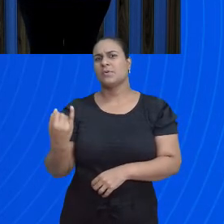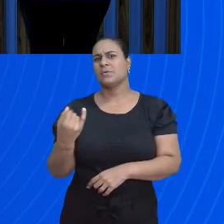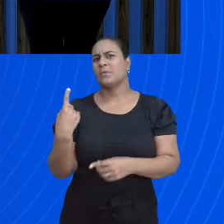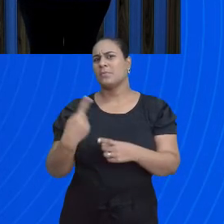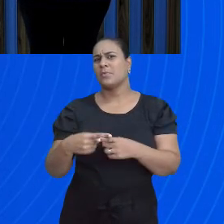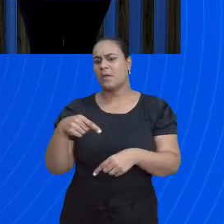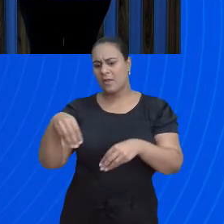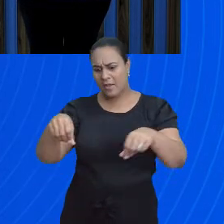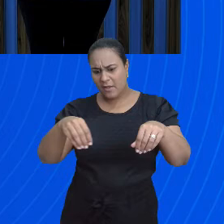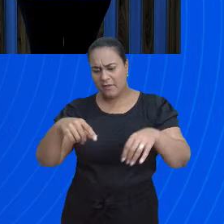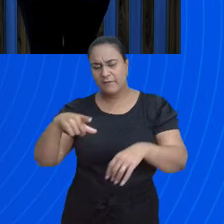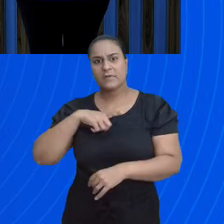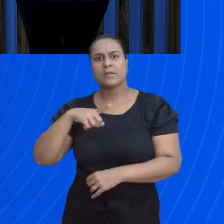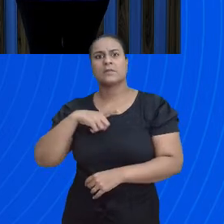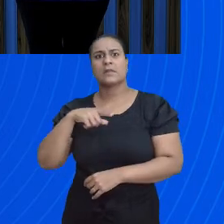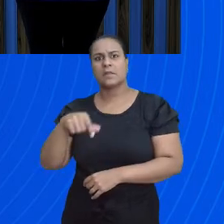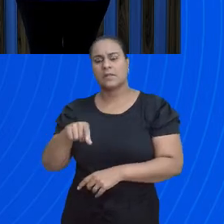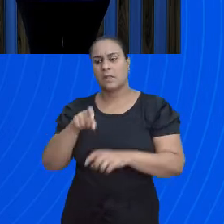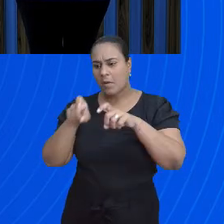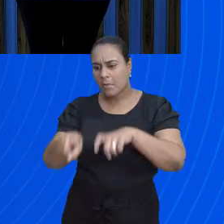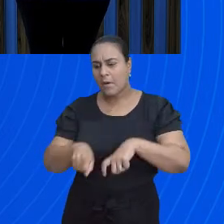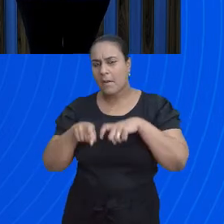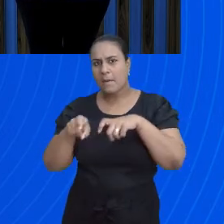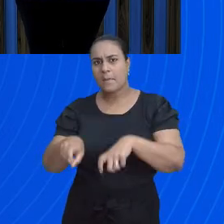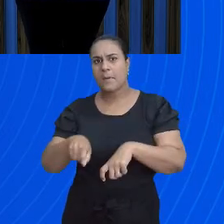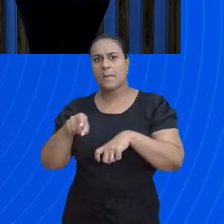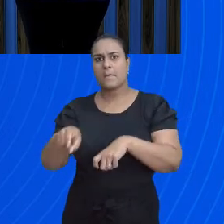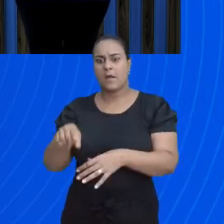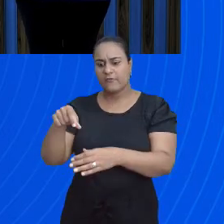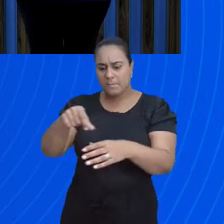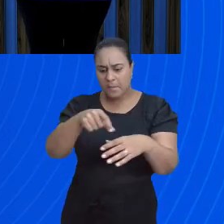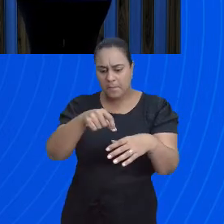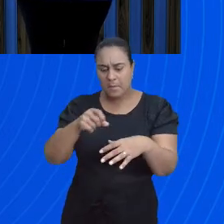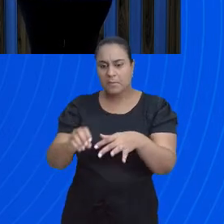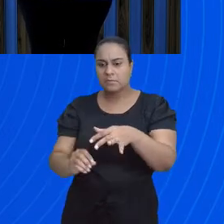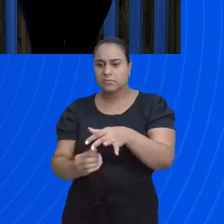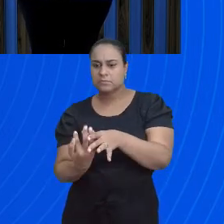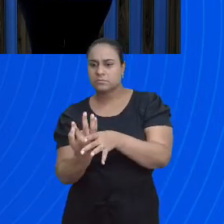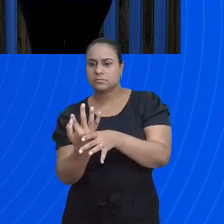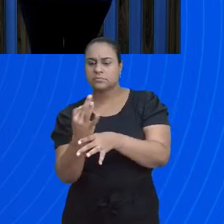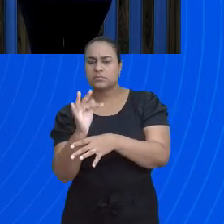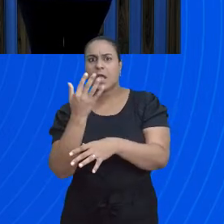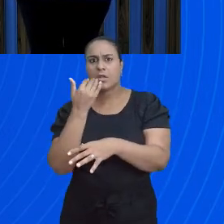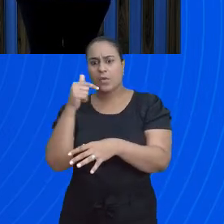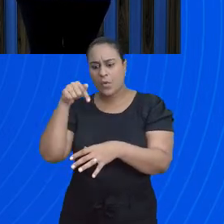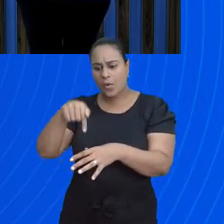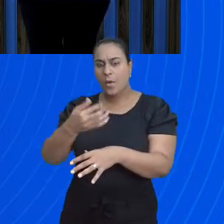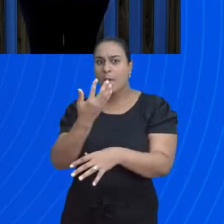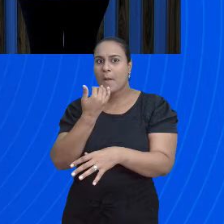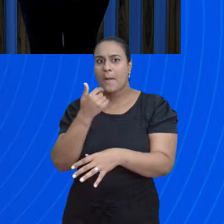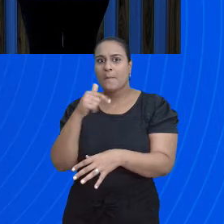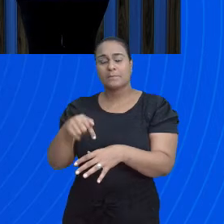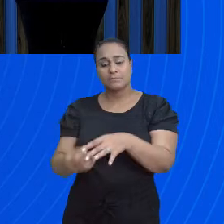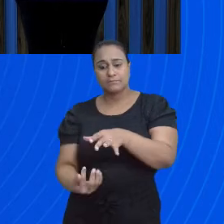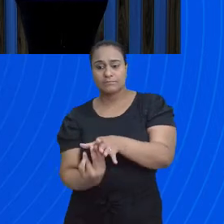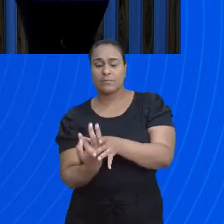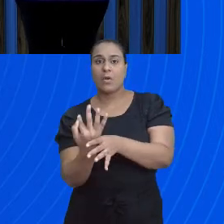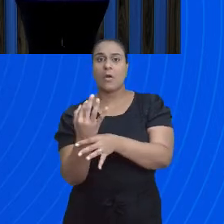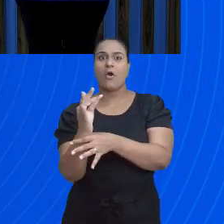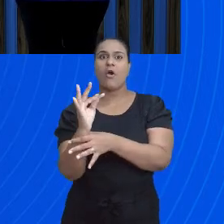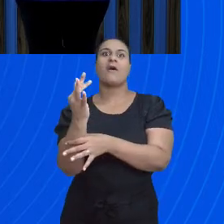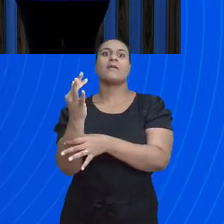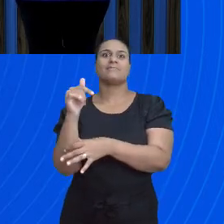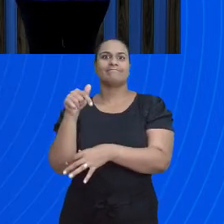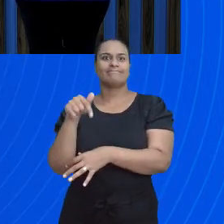tem vida, né? É dali que sai a agricultura, muitos alimentos, né, que a gente consome, os alimentos que a gente consome vêm da terra, né?